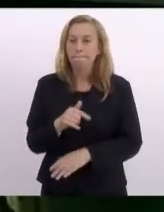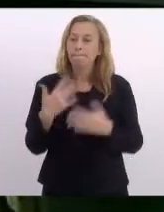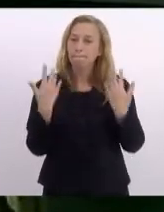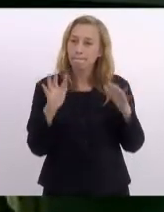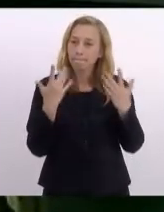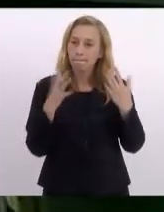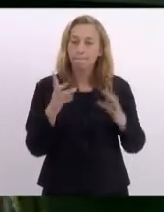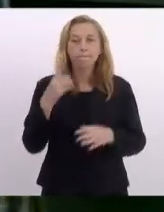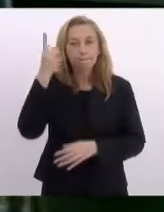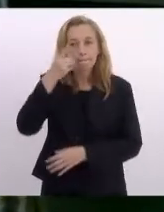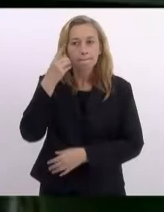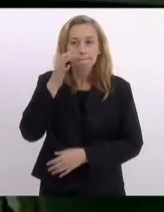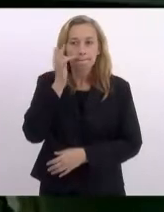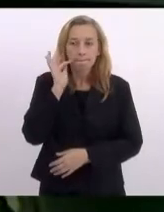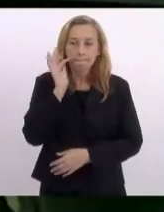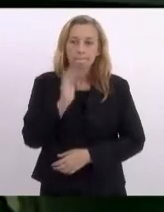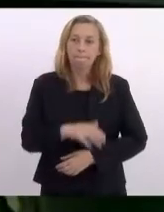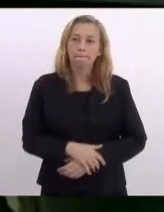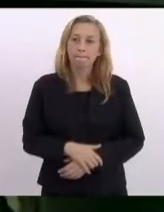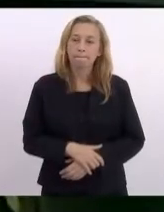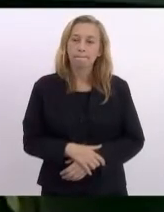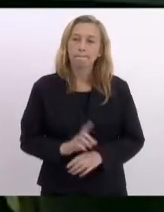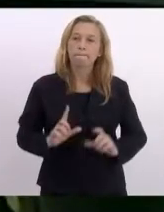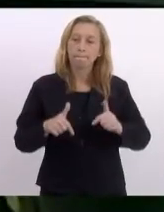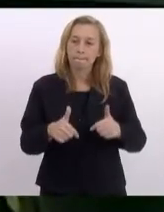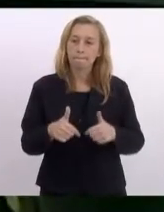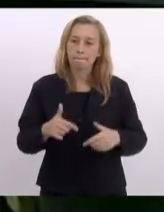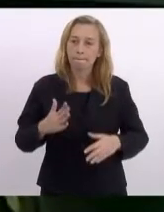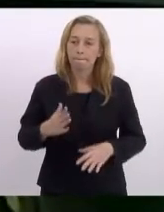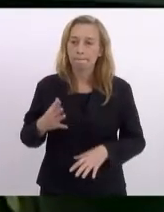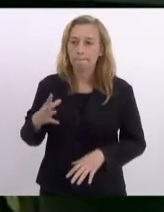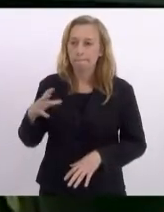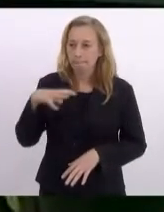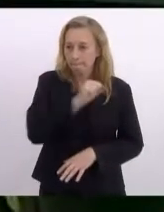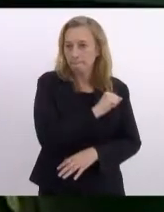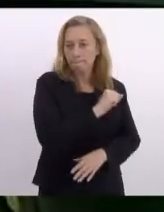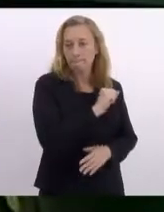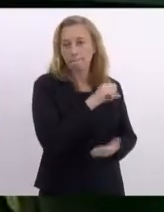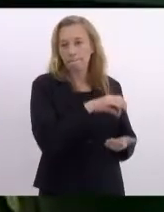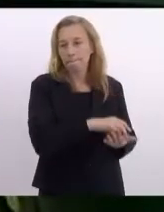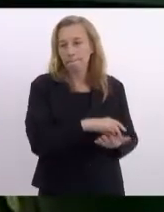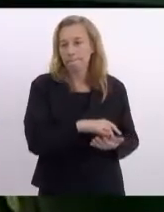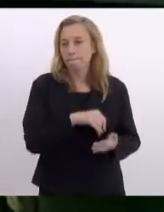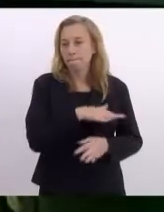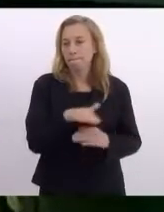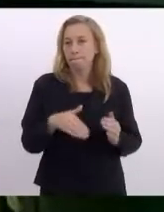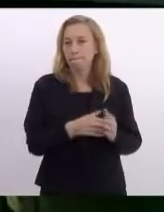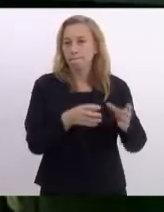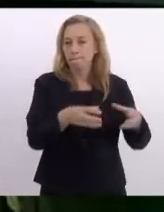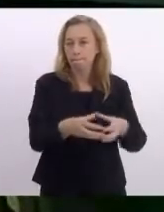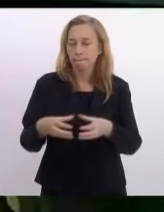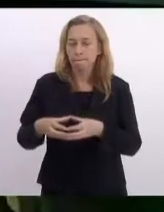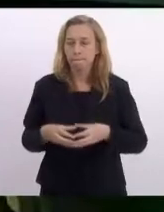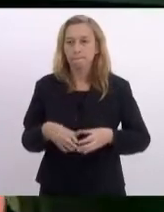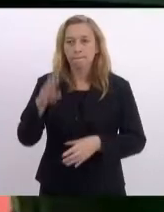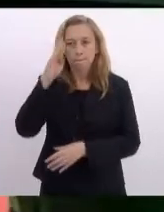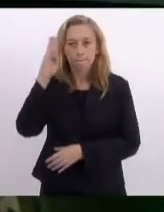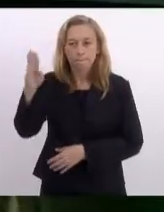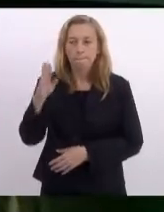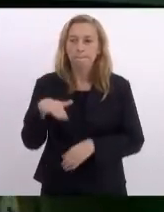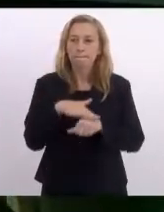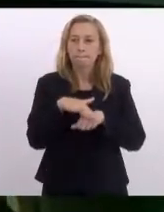parabéns, deputado Flávio Serafini, pela ação imediata em oficiar os órgãos, em especial o DEP. Eu